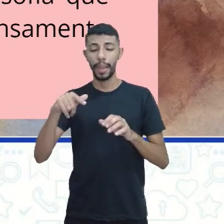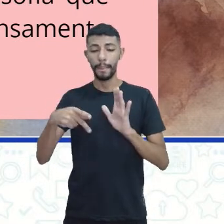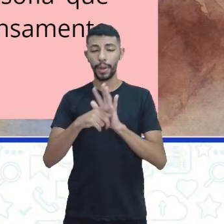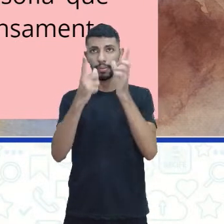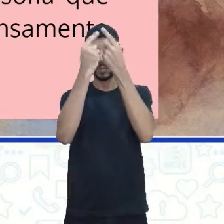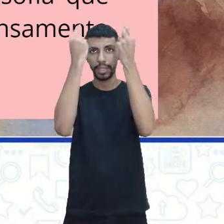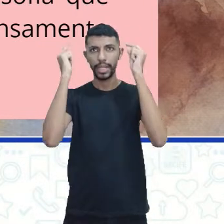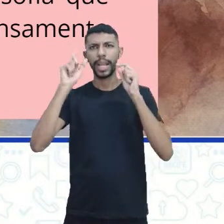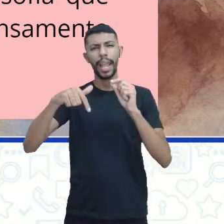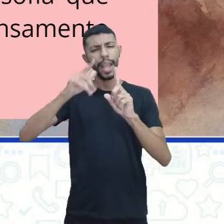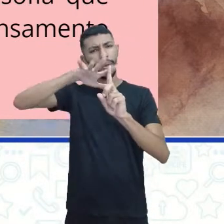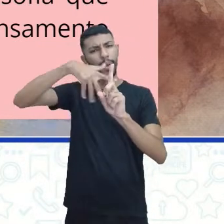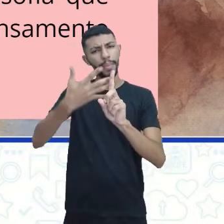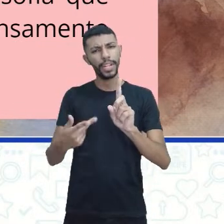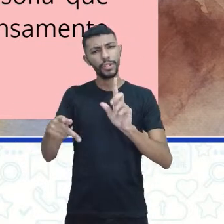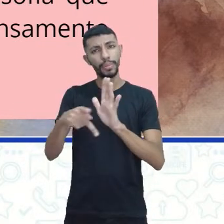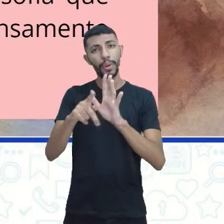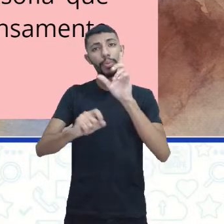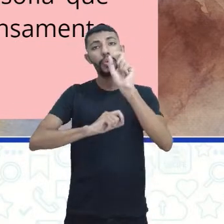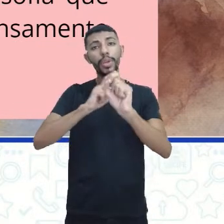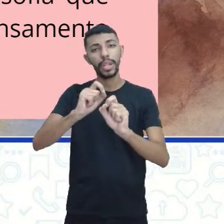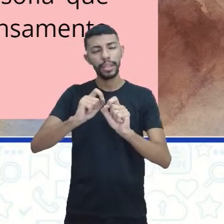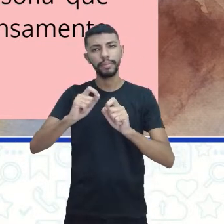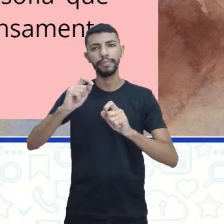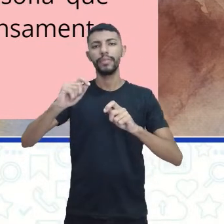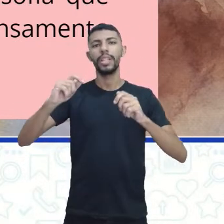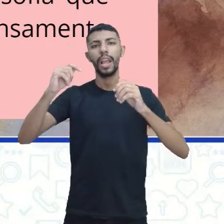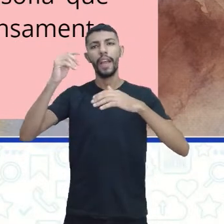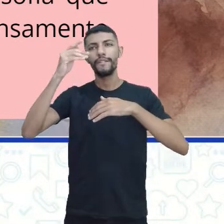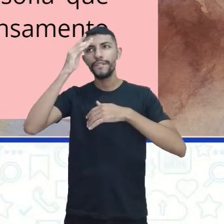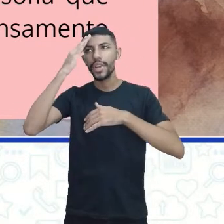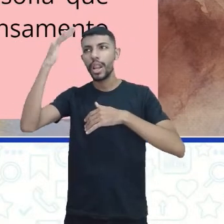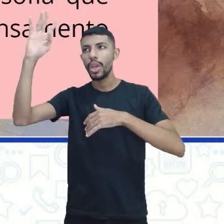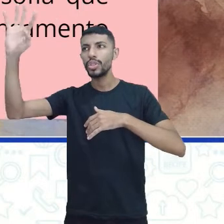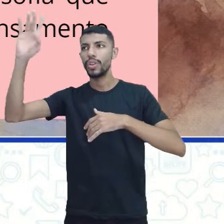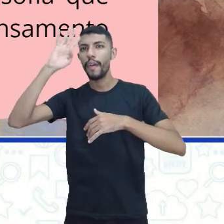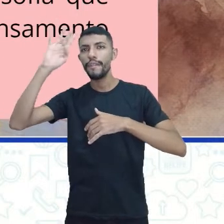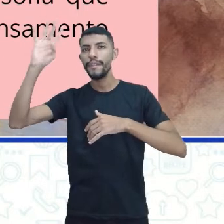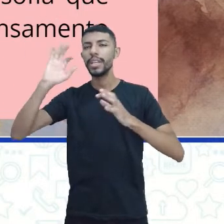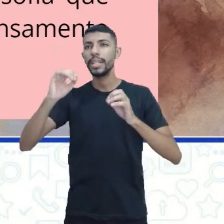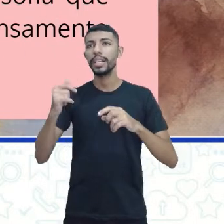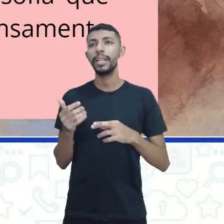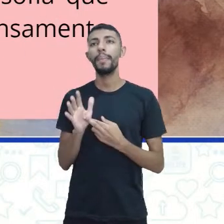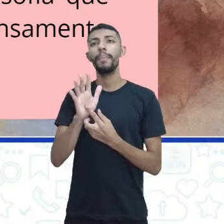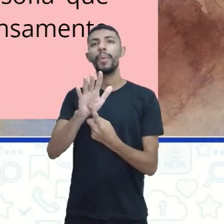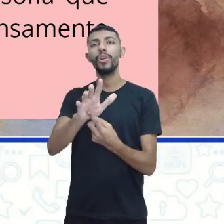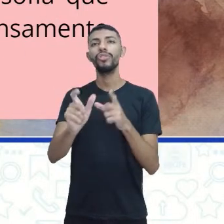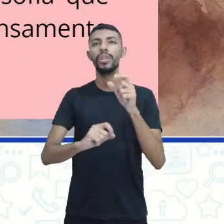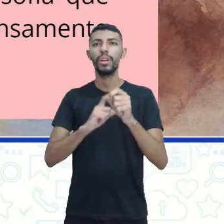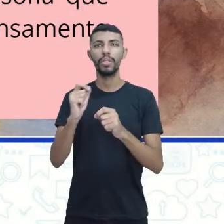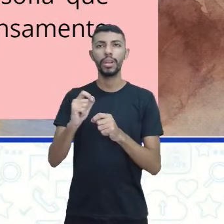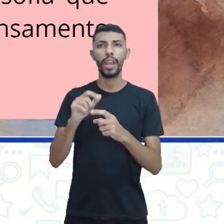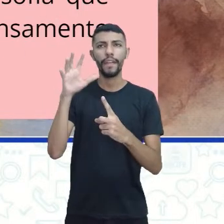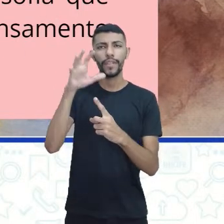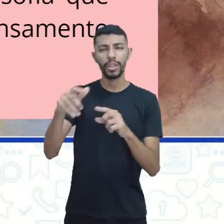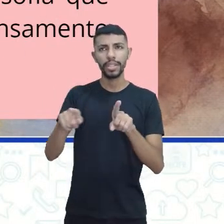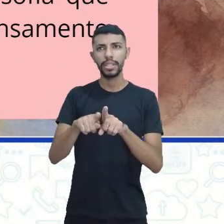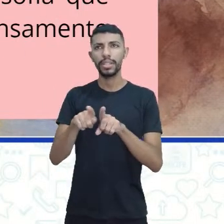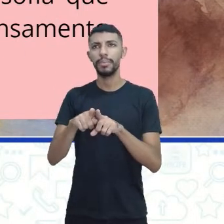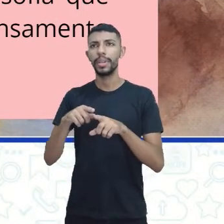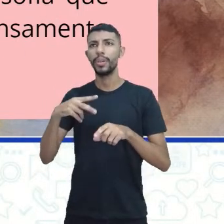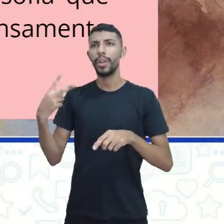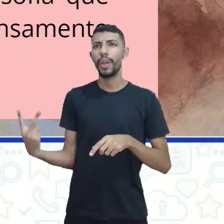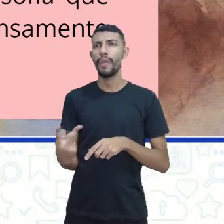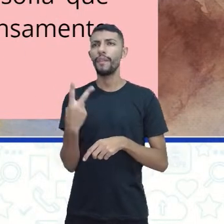uma homenagem à filosofia que revela a influência e a revalorização do pensamento clássico em vigor durante